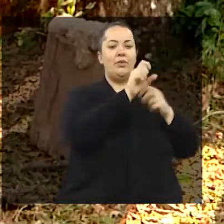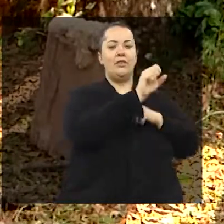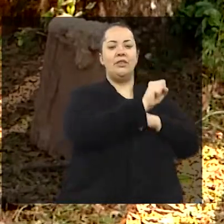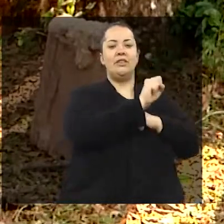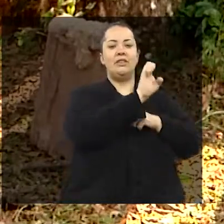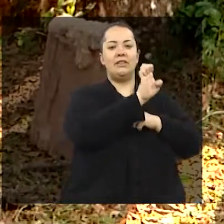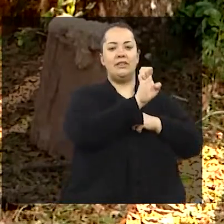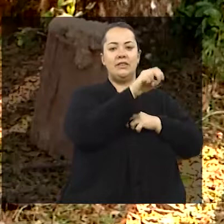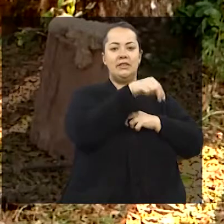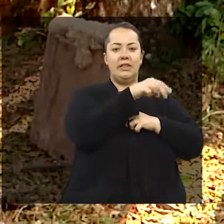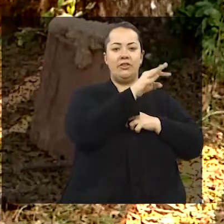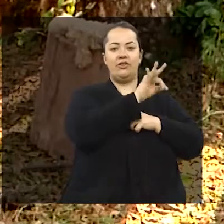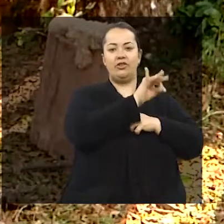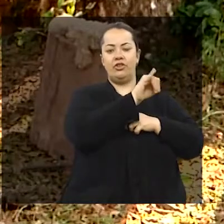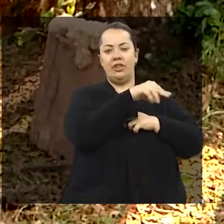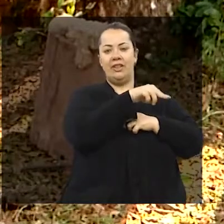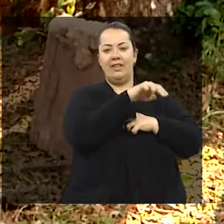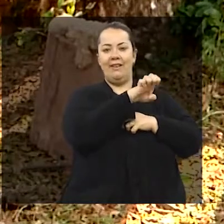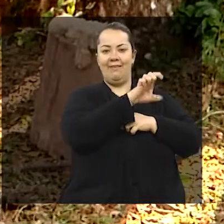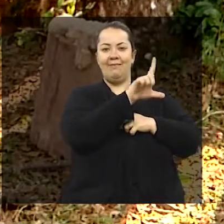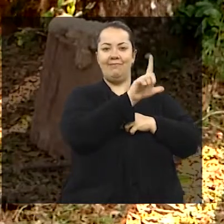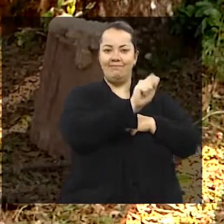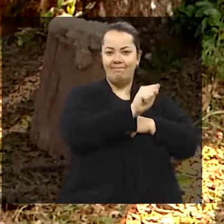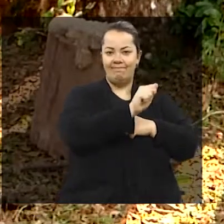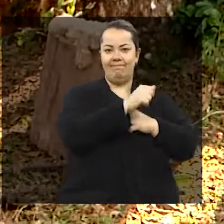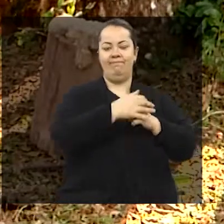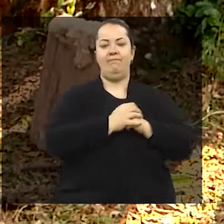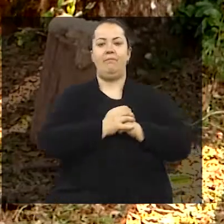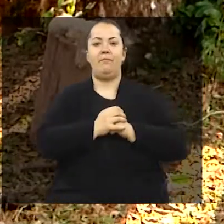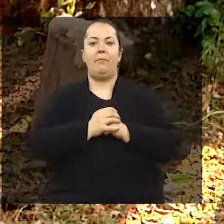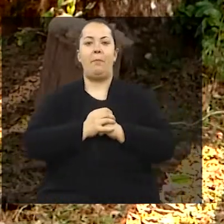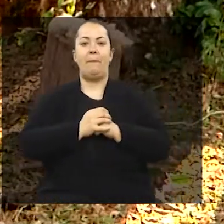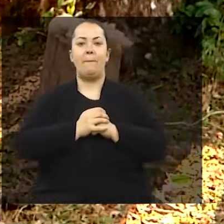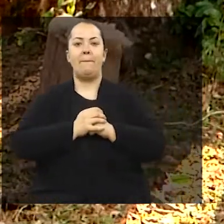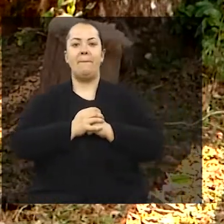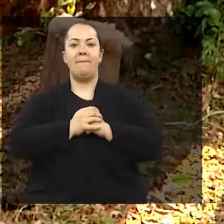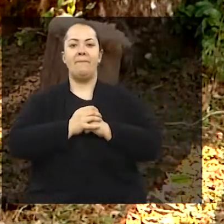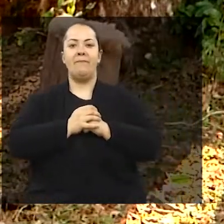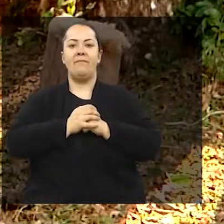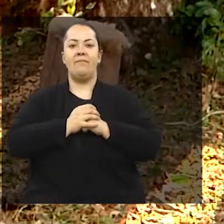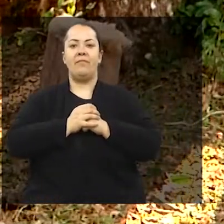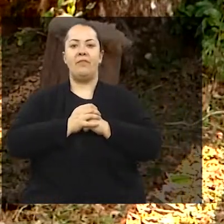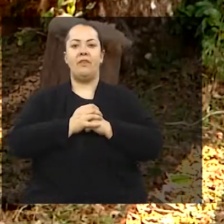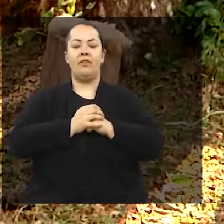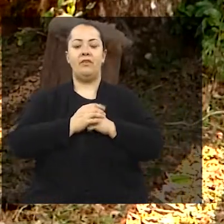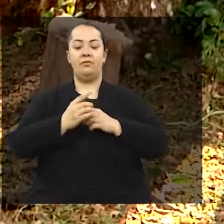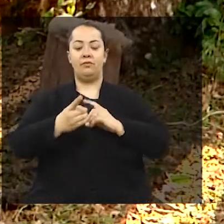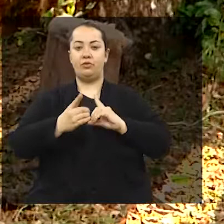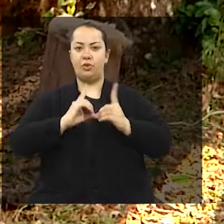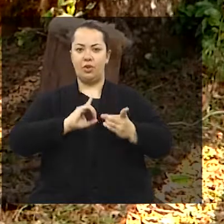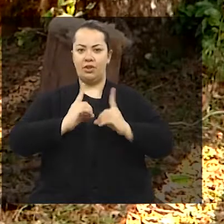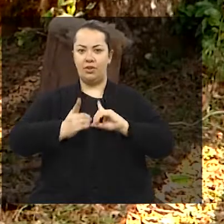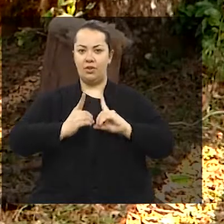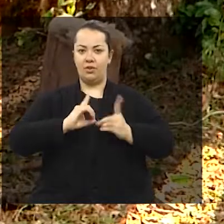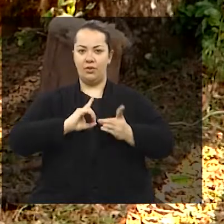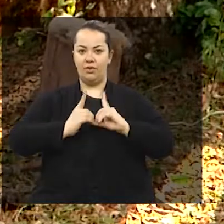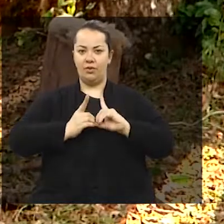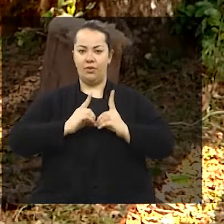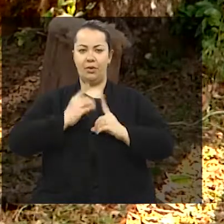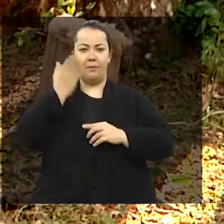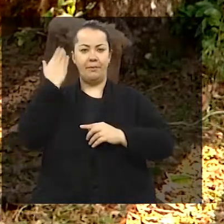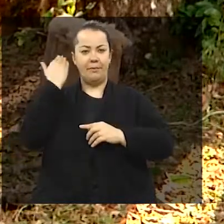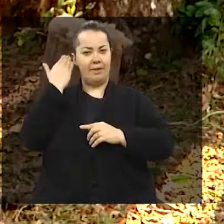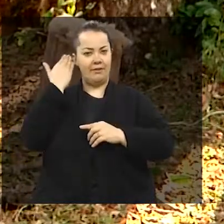da Altro Filho aí se fizeram, acho que uns 3, 4 acampamentos não acampamento, essas rondas onde que era o local